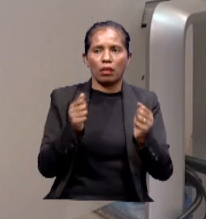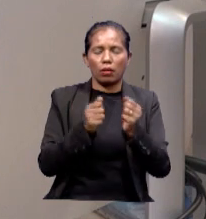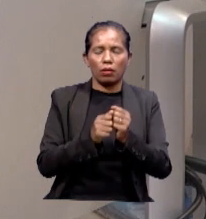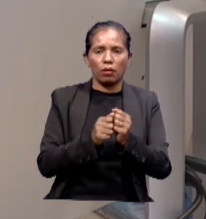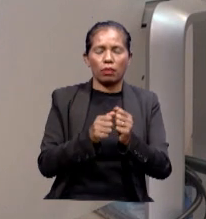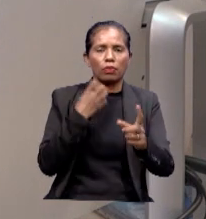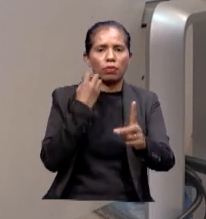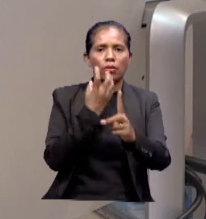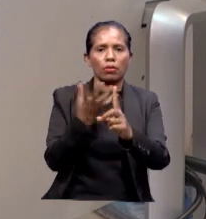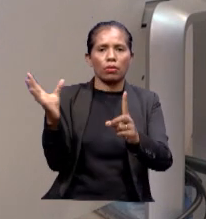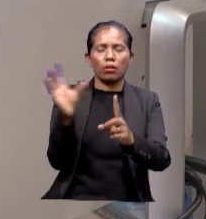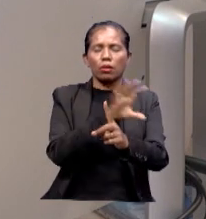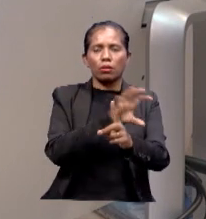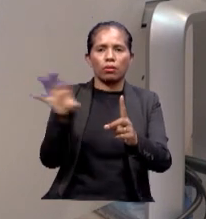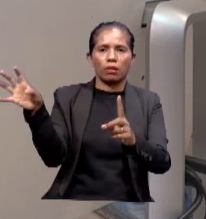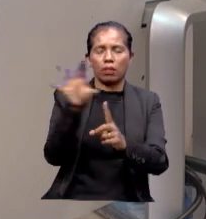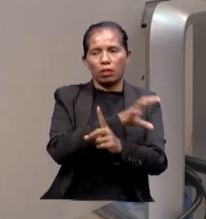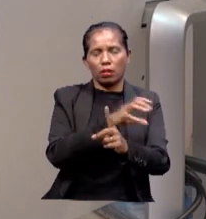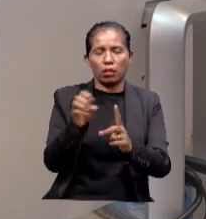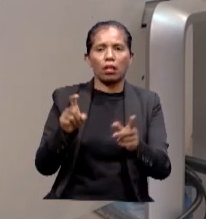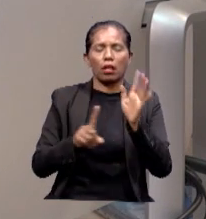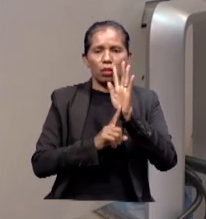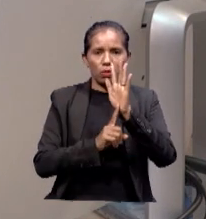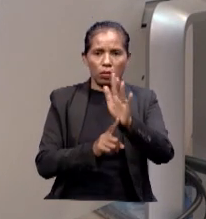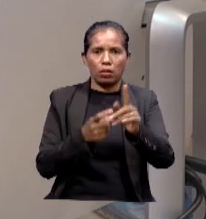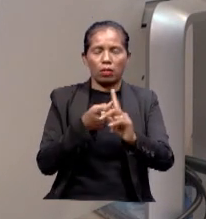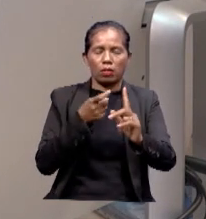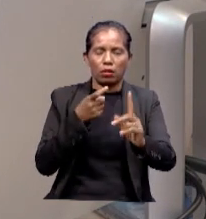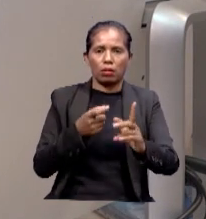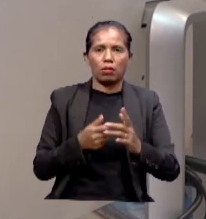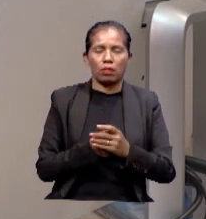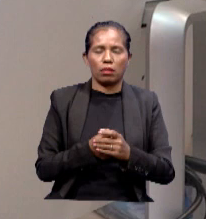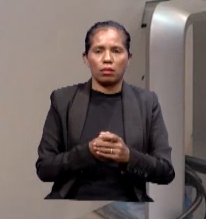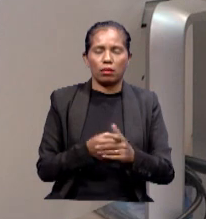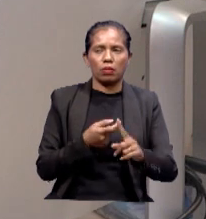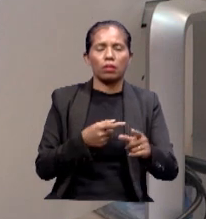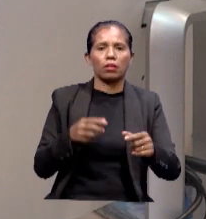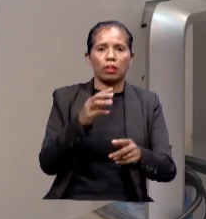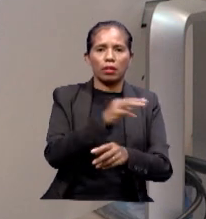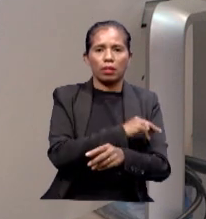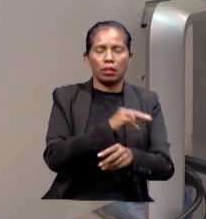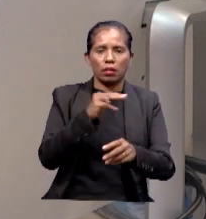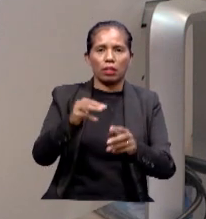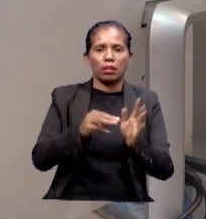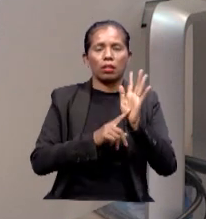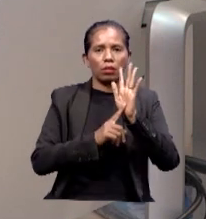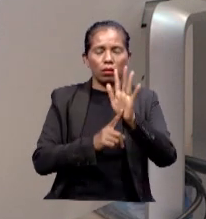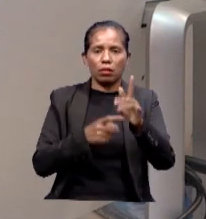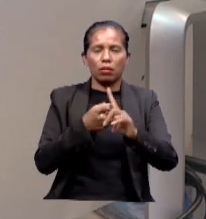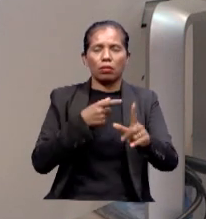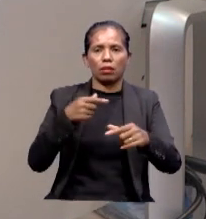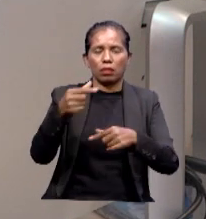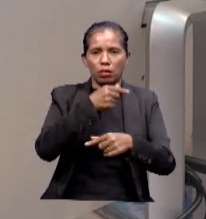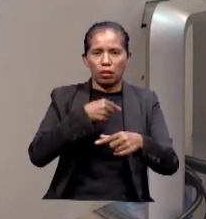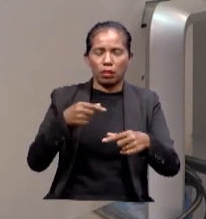dene hatudu husi modelos meteorologikus balu nebe mak hatudu katak